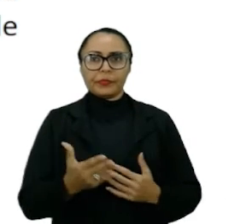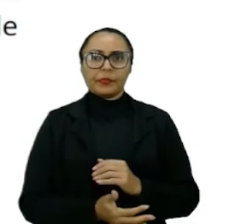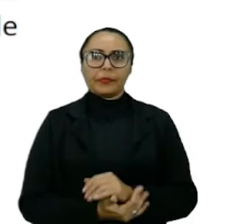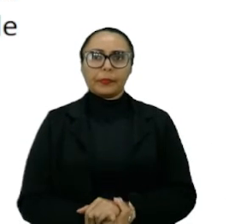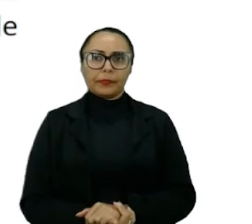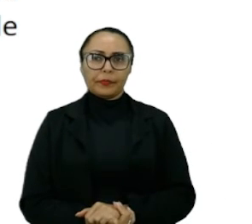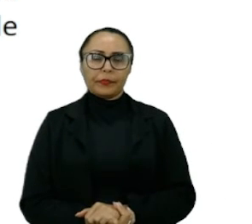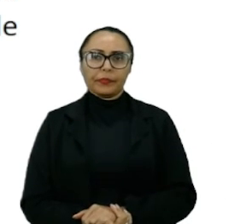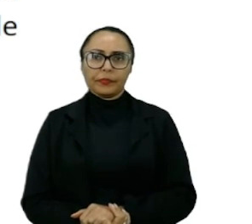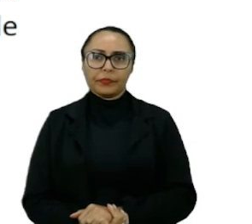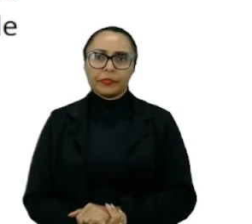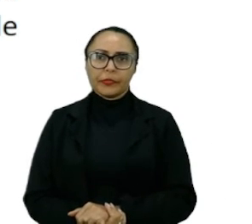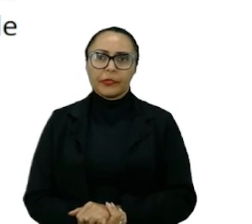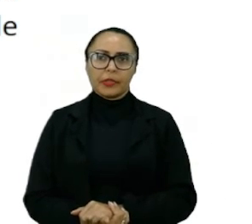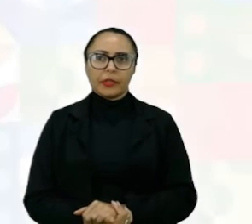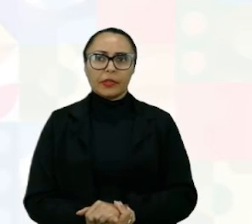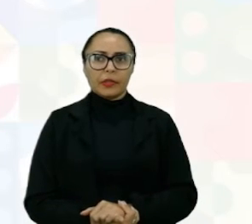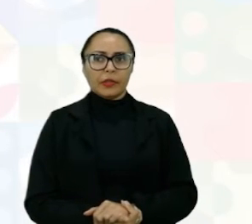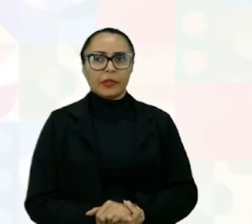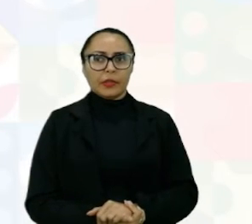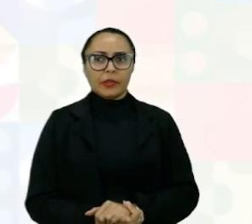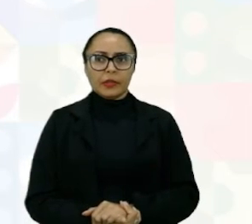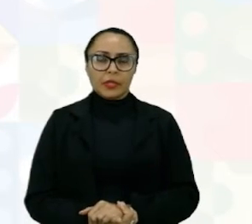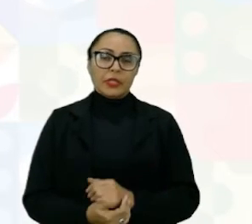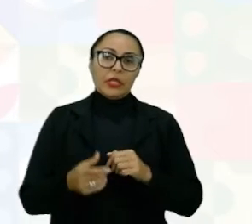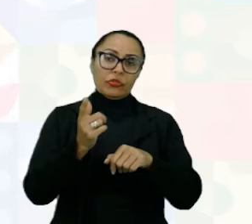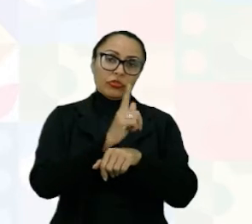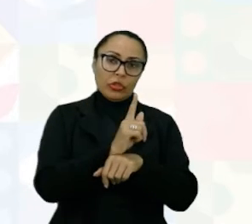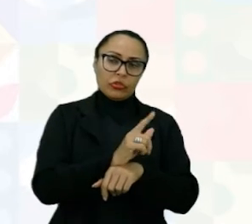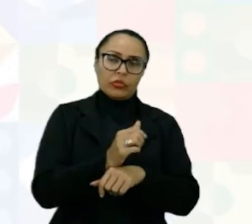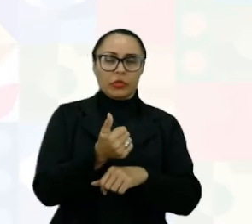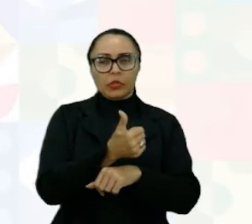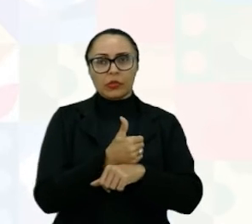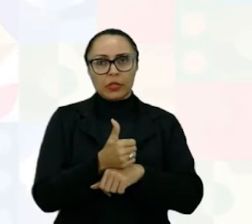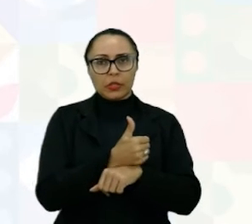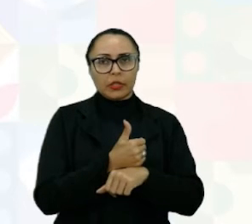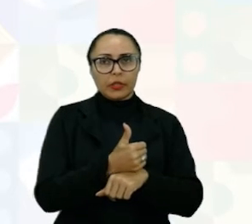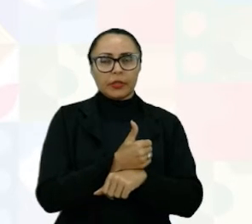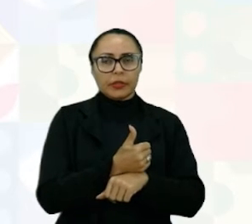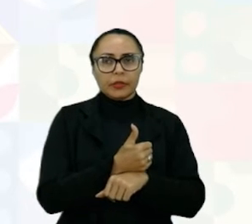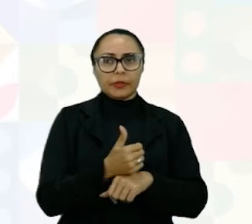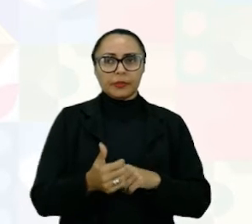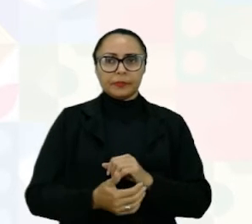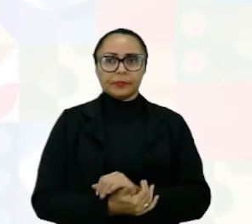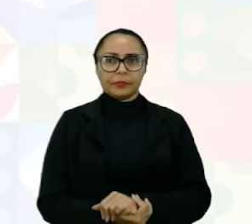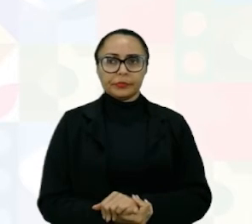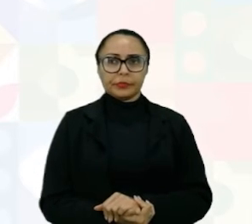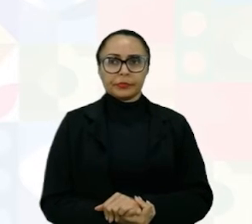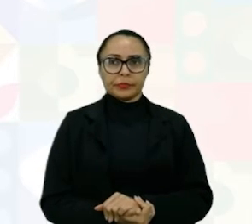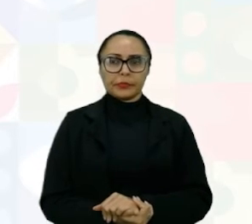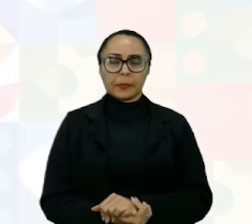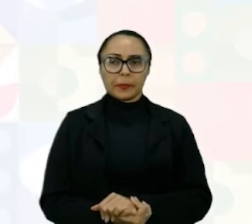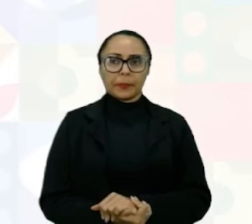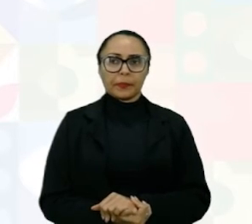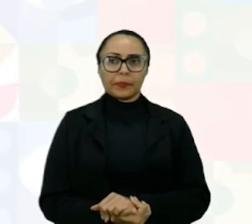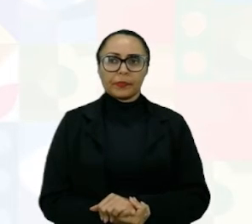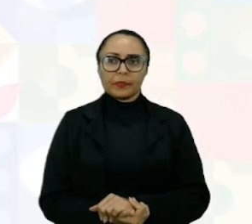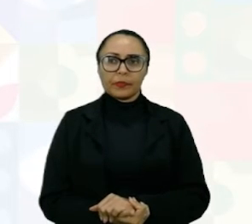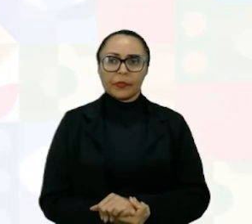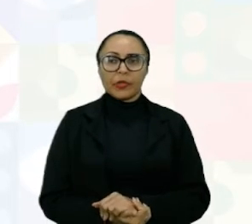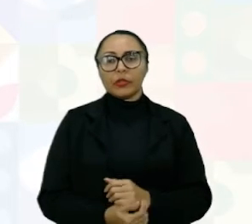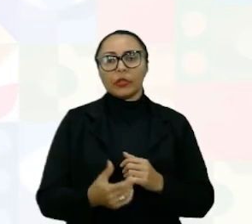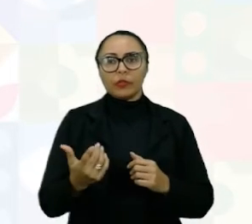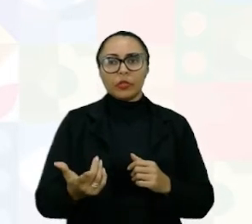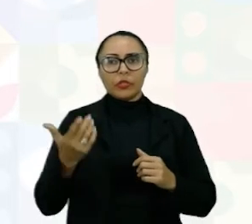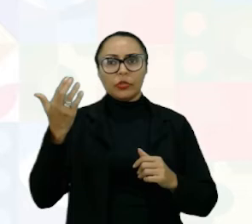é a ferramenta da gestão da qualidade, é a ferramenta que tem como filosofia o Just